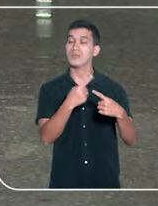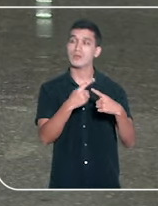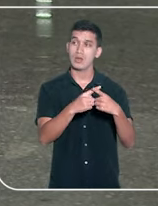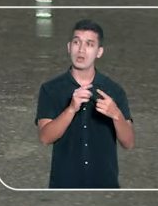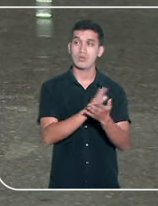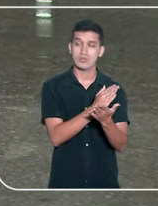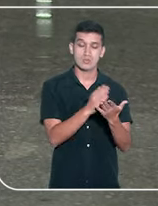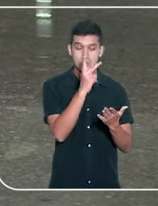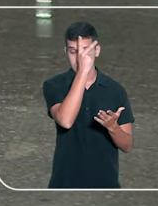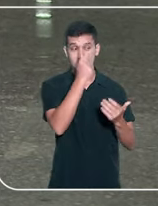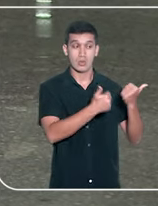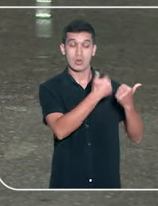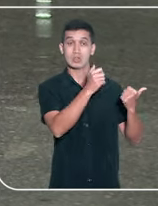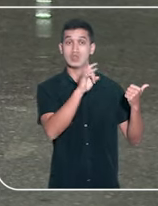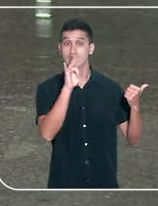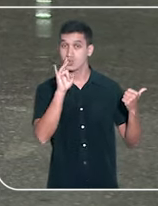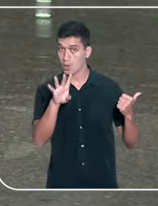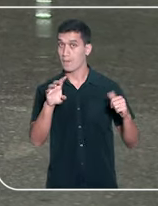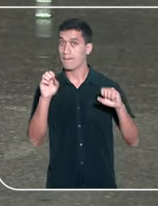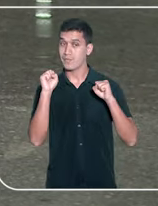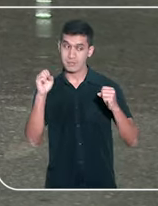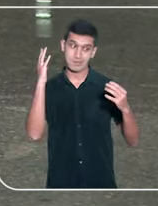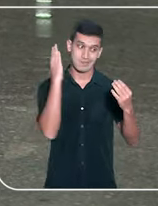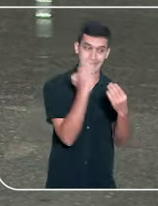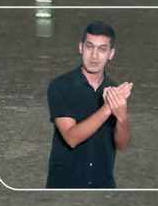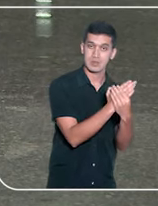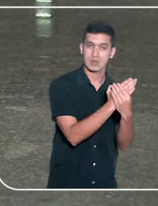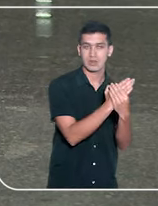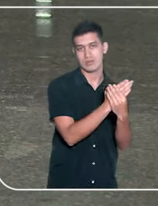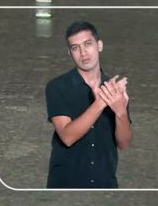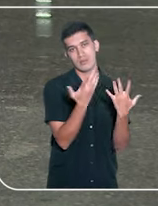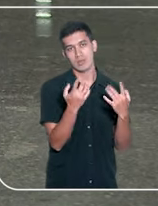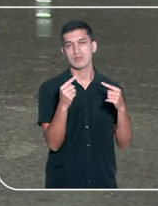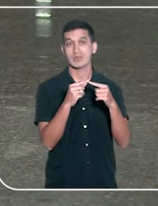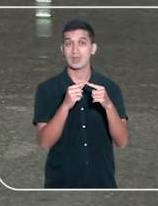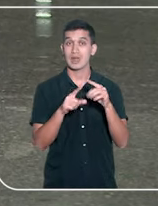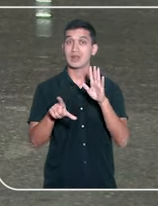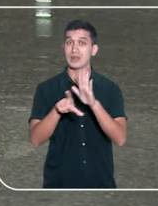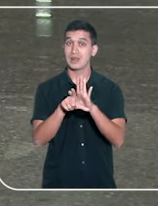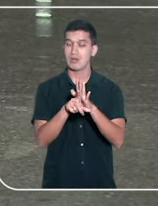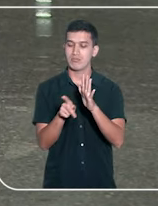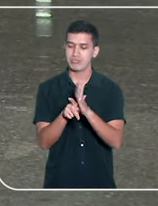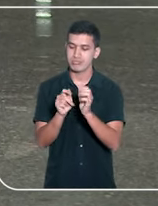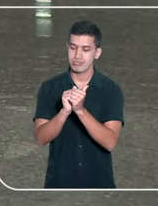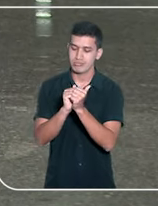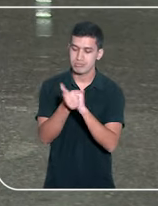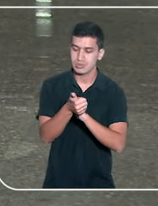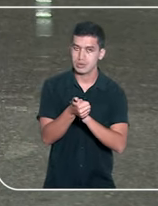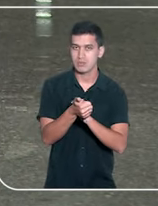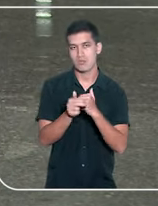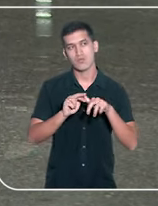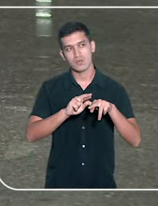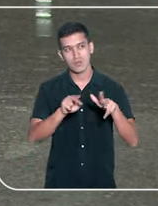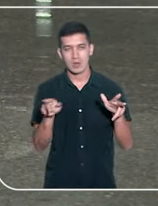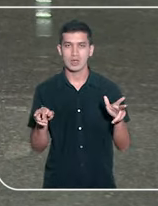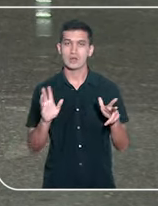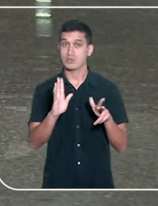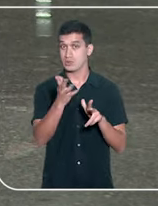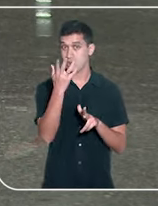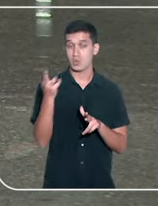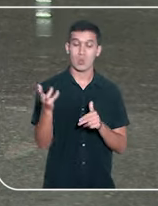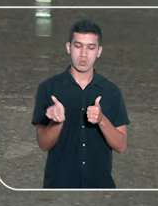porque atletas só poderiam ser responsabilizados penalmente com base na lei geral do esporte por atos ou